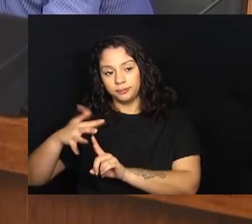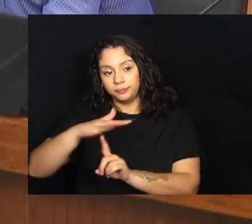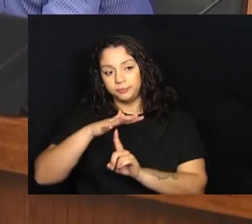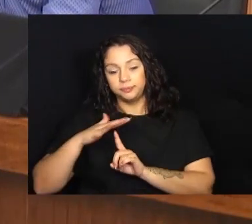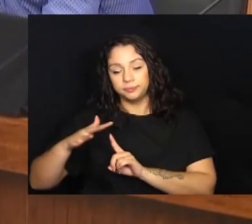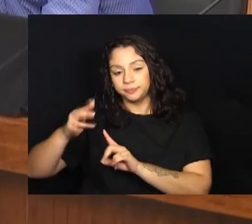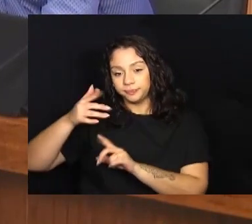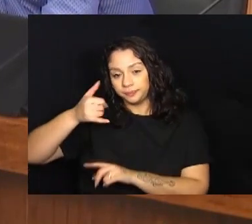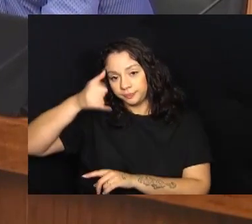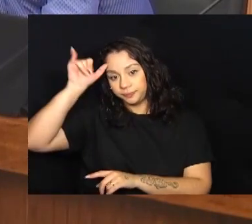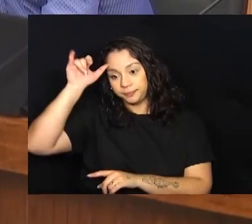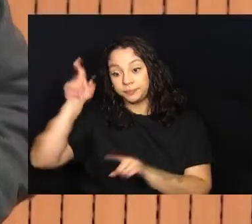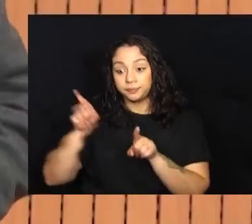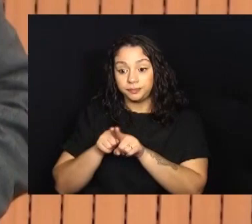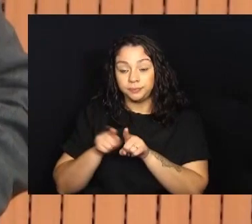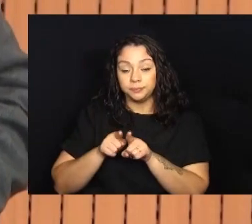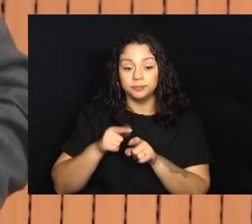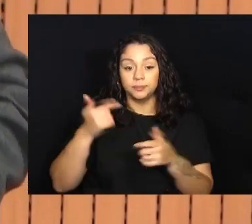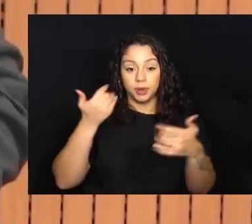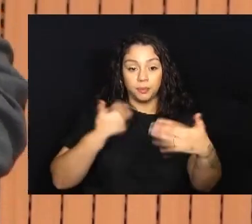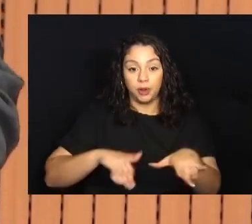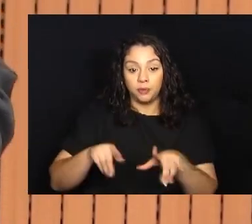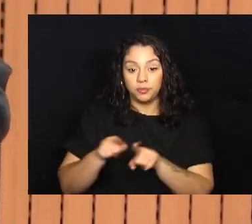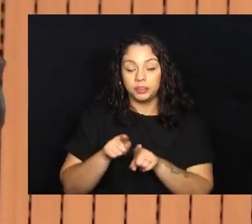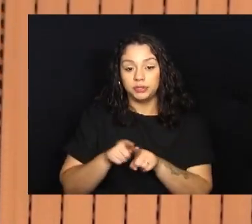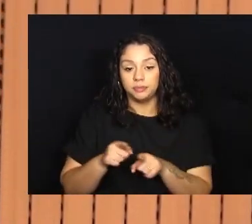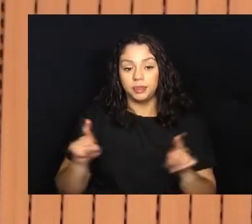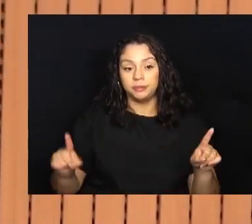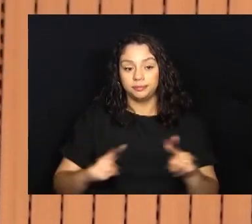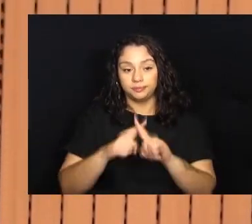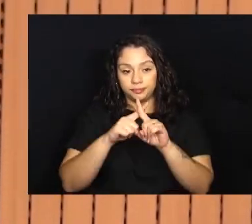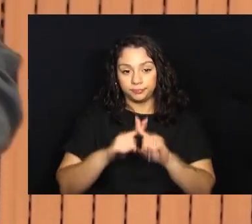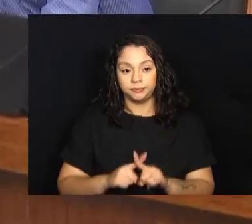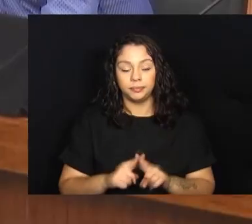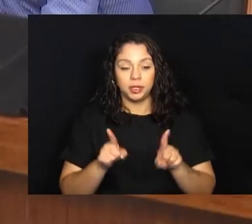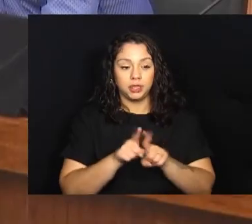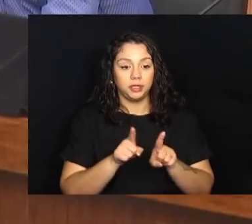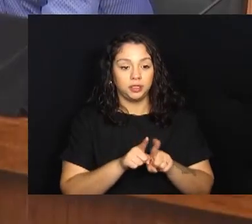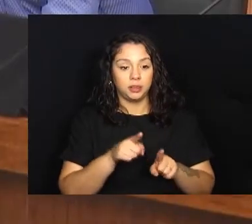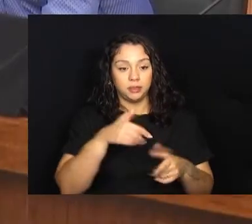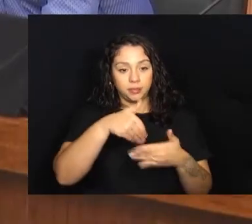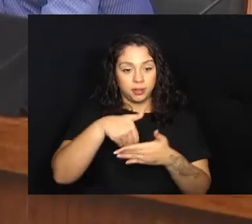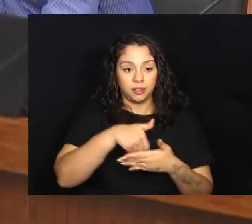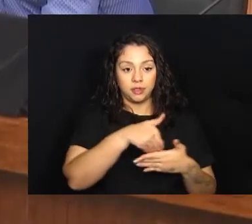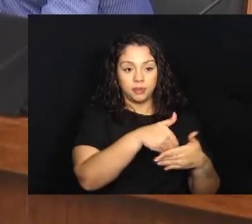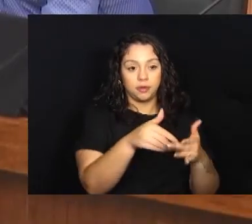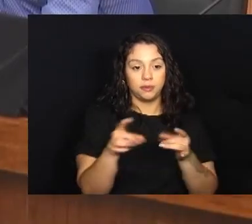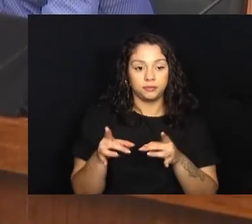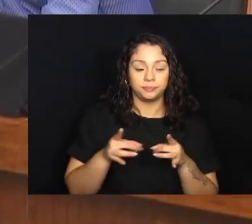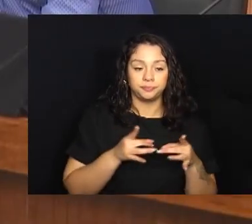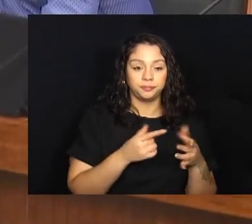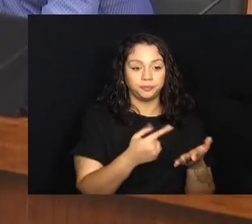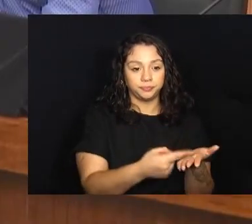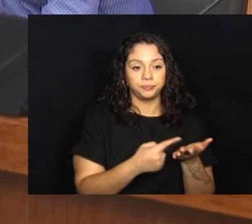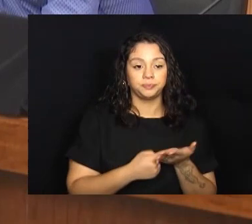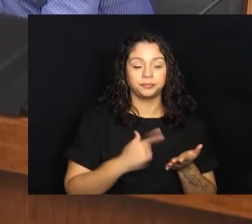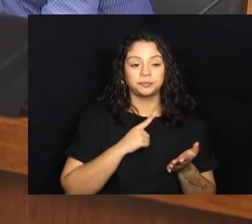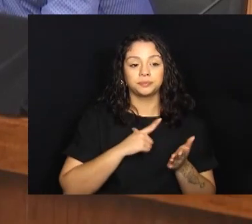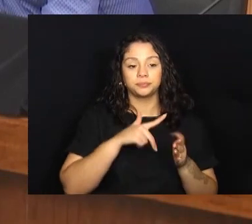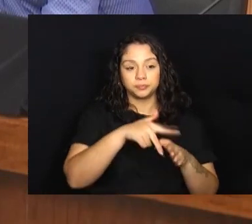feiras agropecuárias, provas equestres, exposições, leilões e rodeio no município de